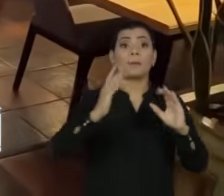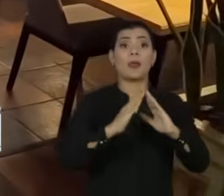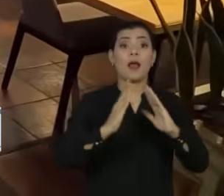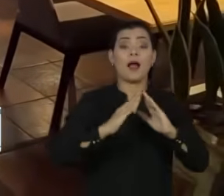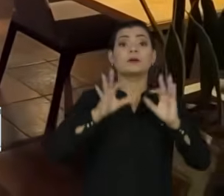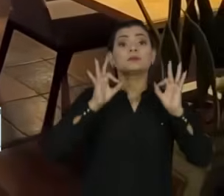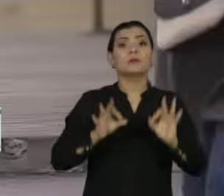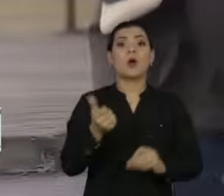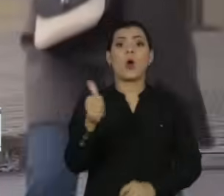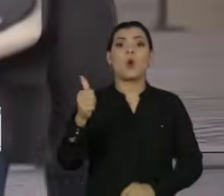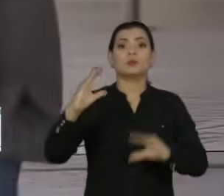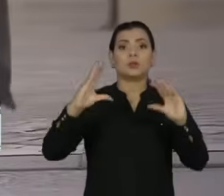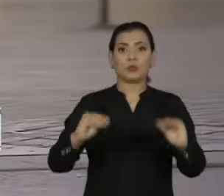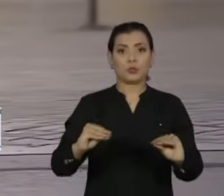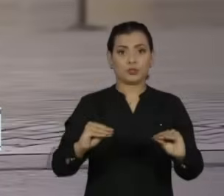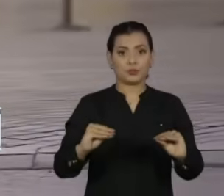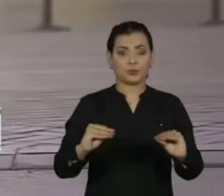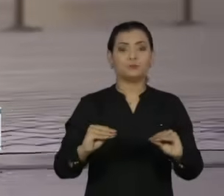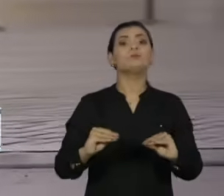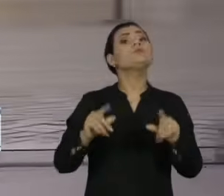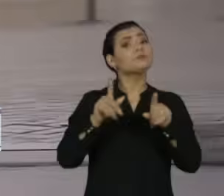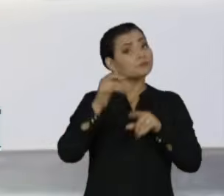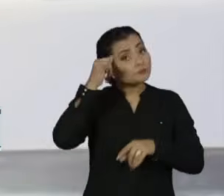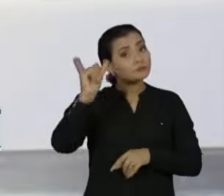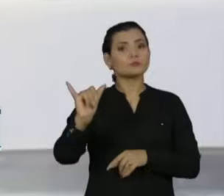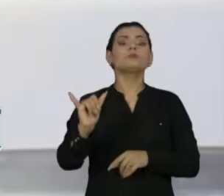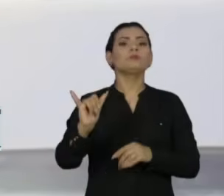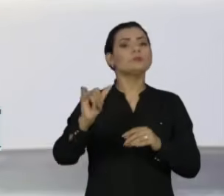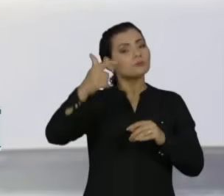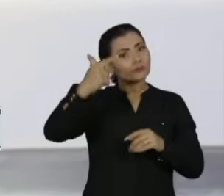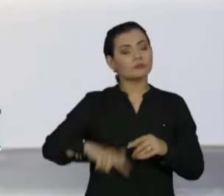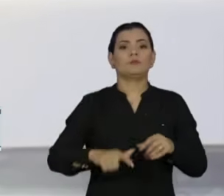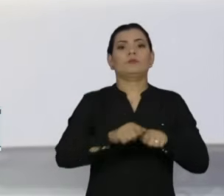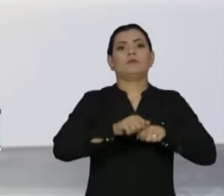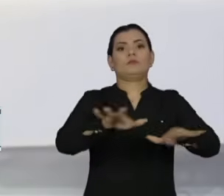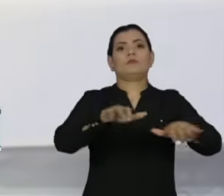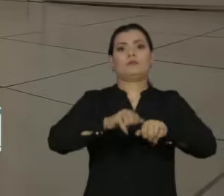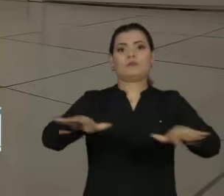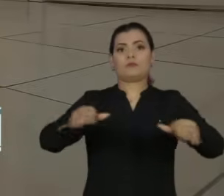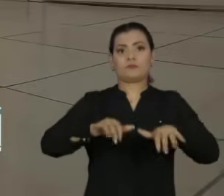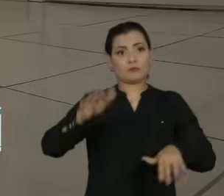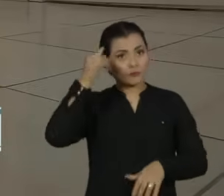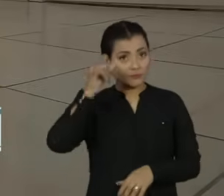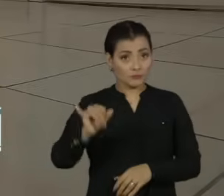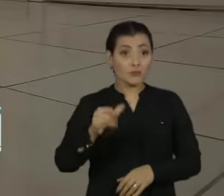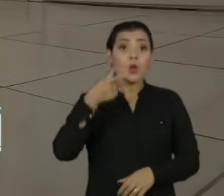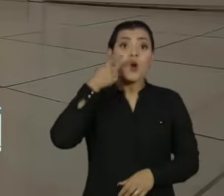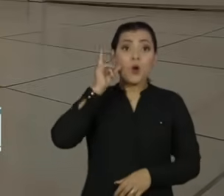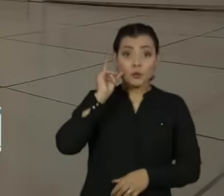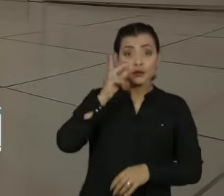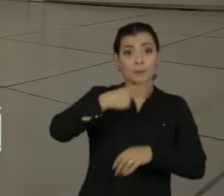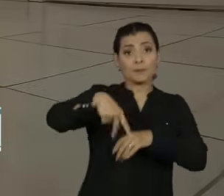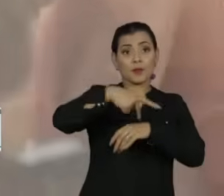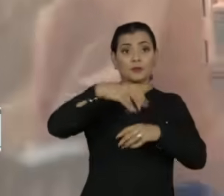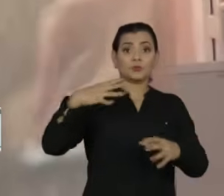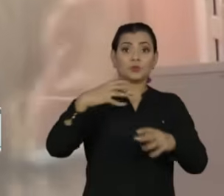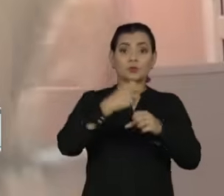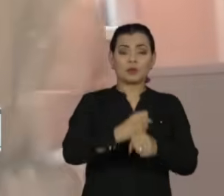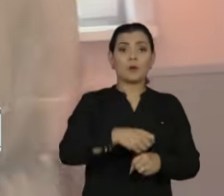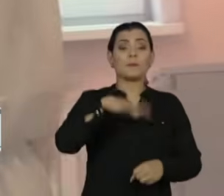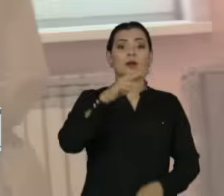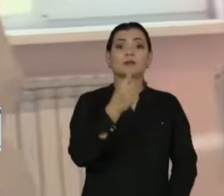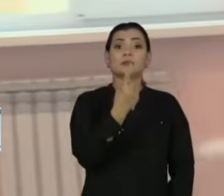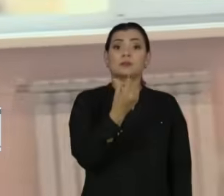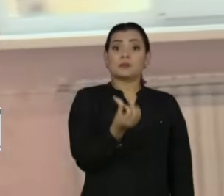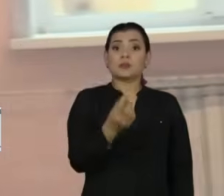partir das 11 horas da noite para evitar um novo surto de coronavírus. Ontem, o país registrou mais de